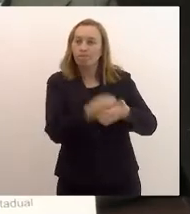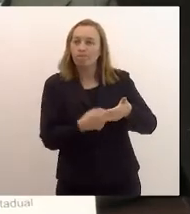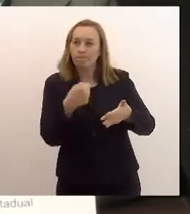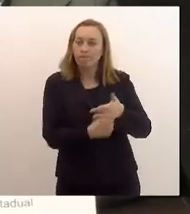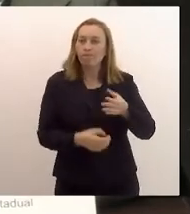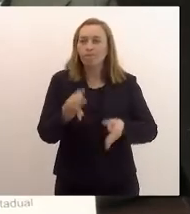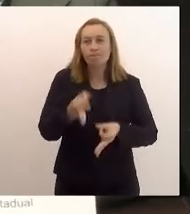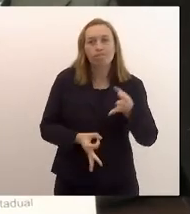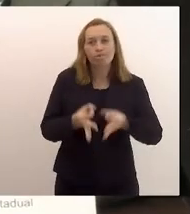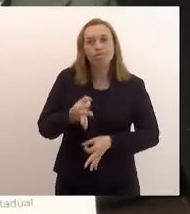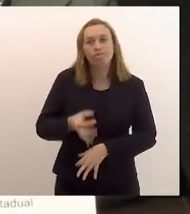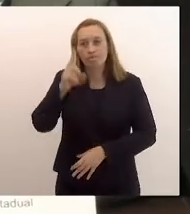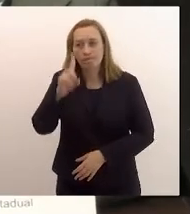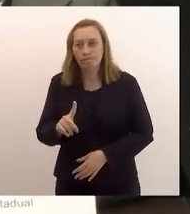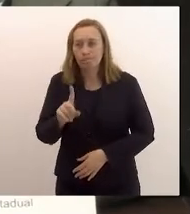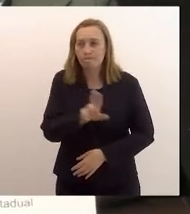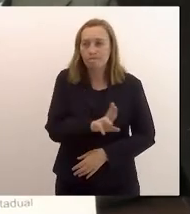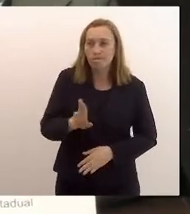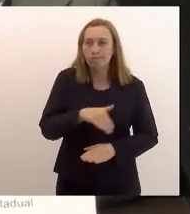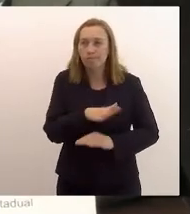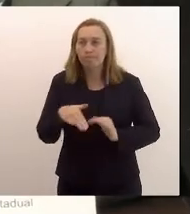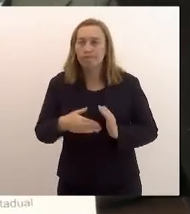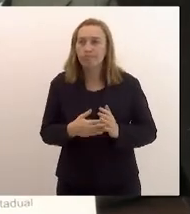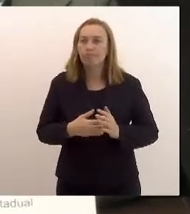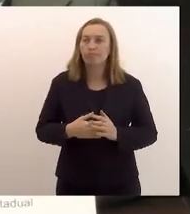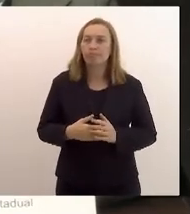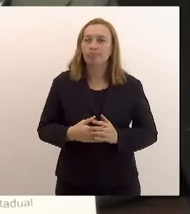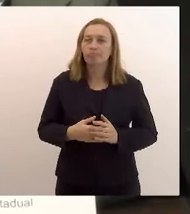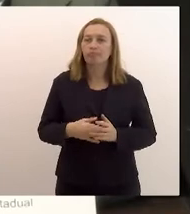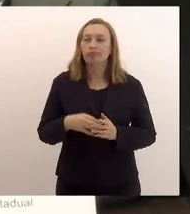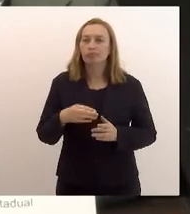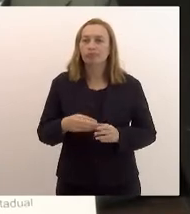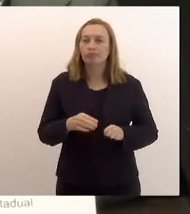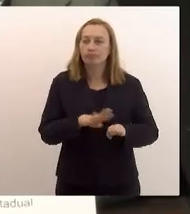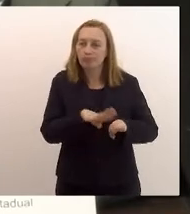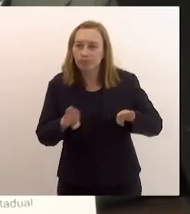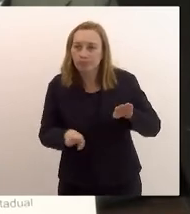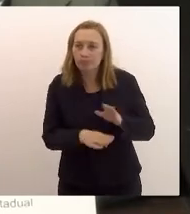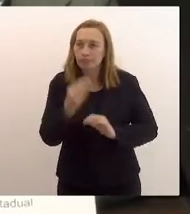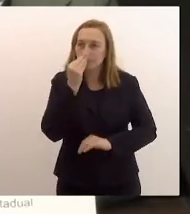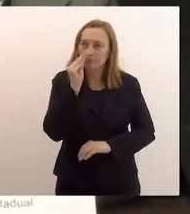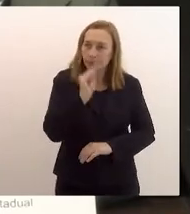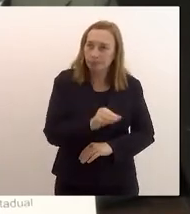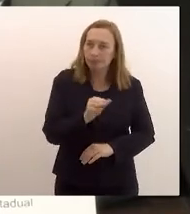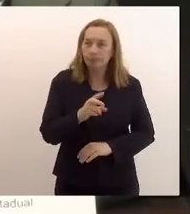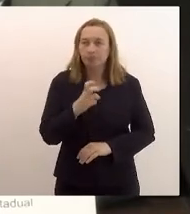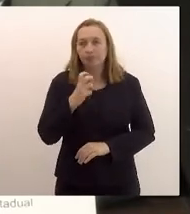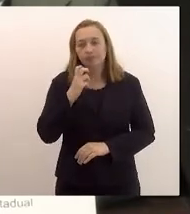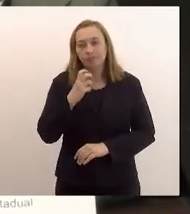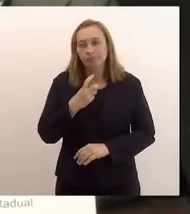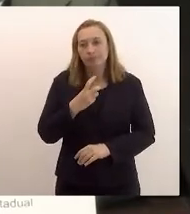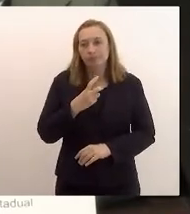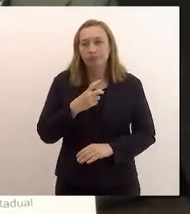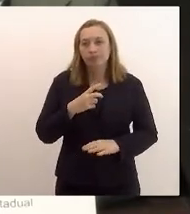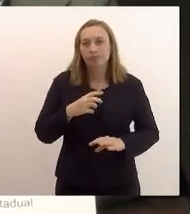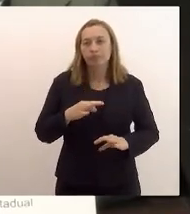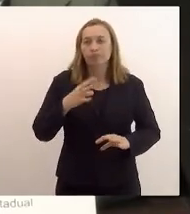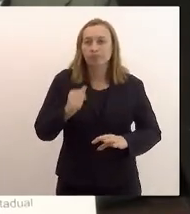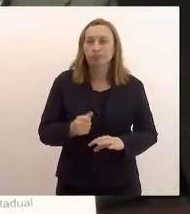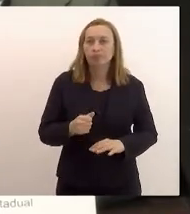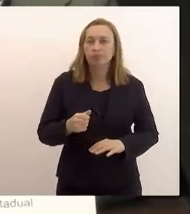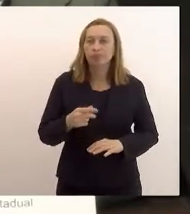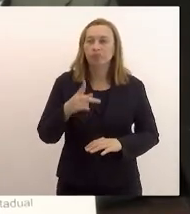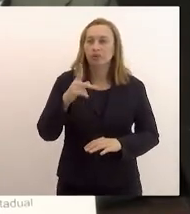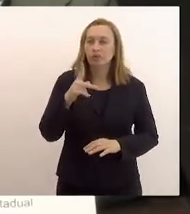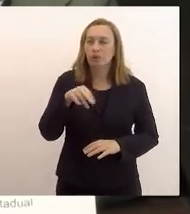por justiça e direito em nome daqueles daquelas humilhados e ofendidos e constrangidos sobretudo Como disse Paulo